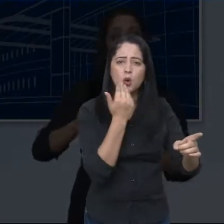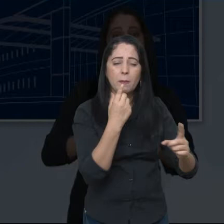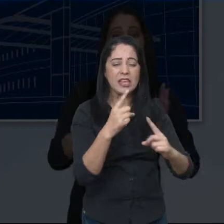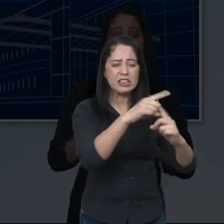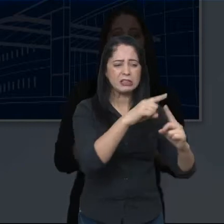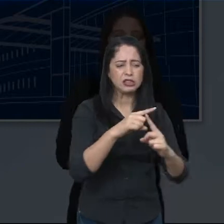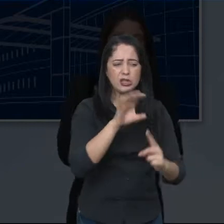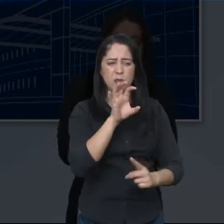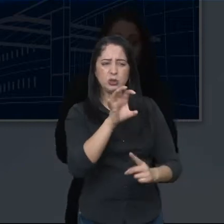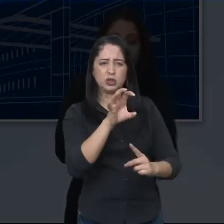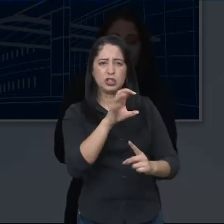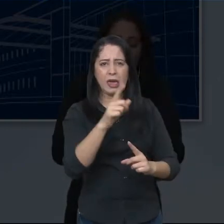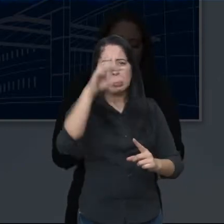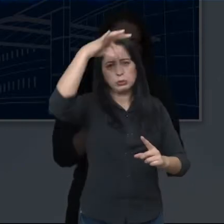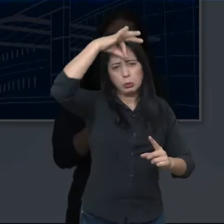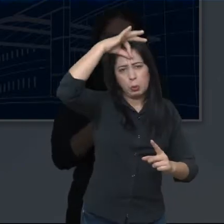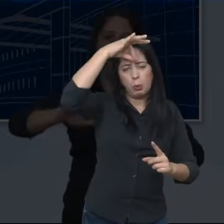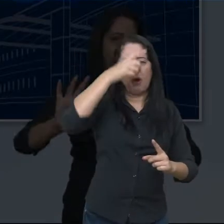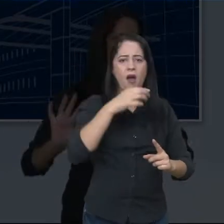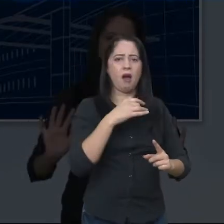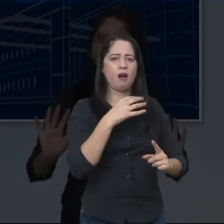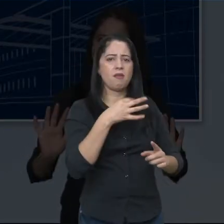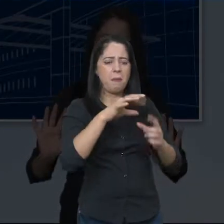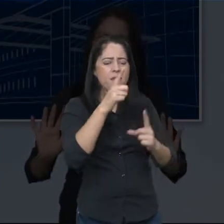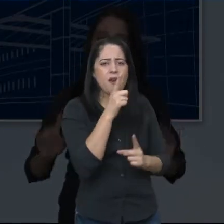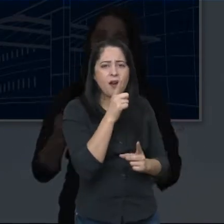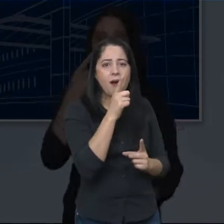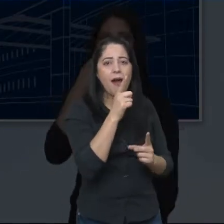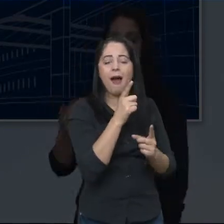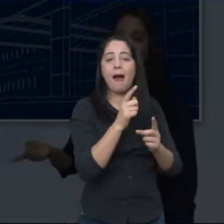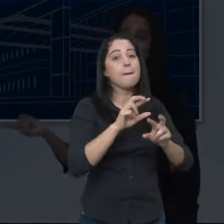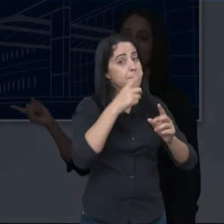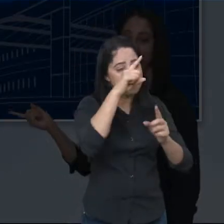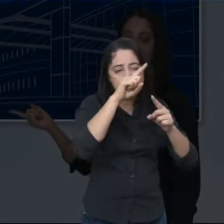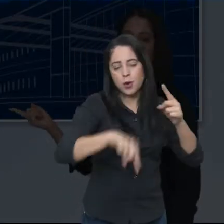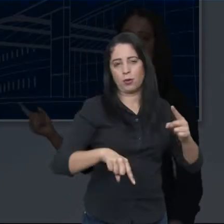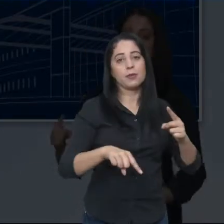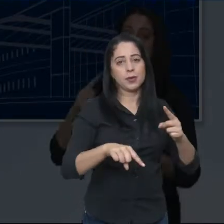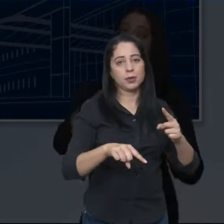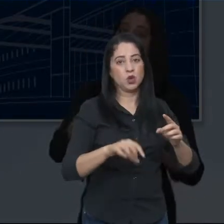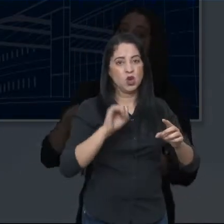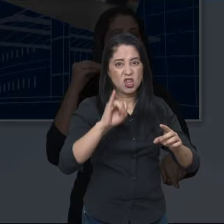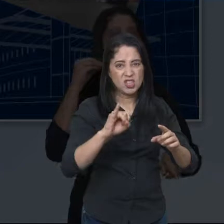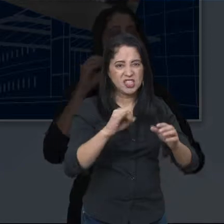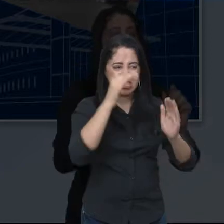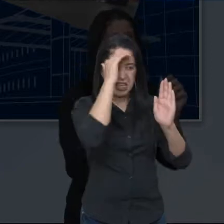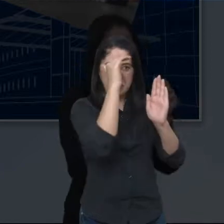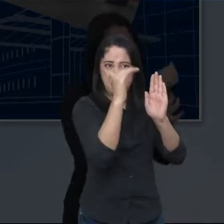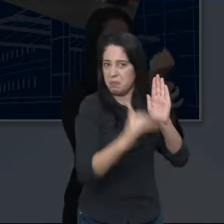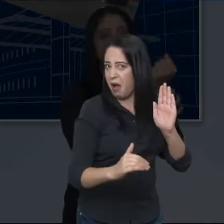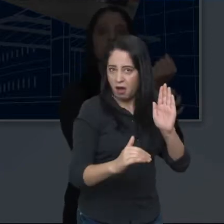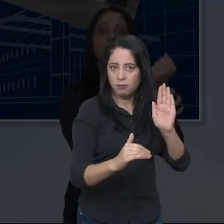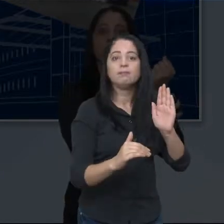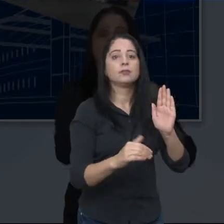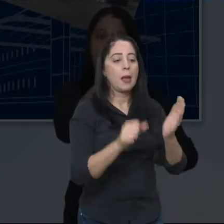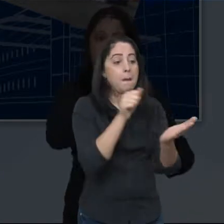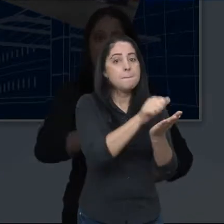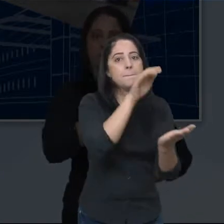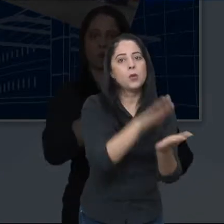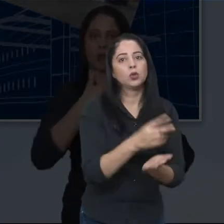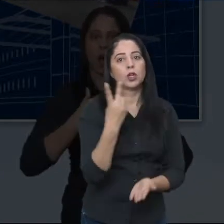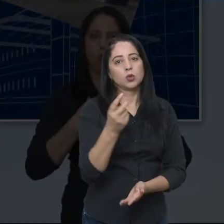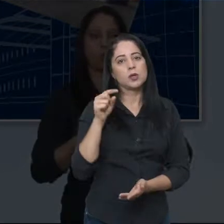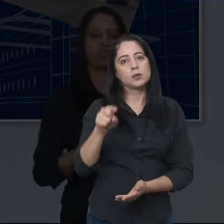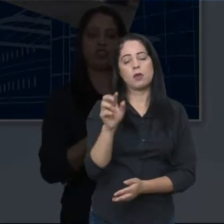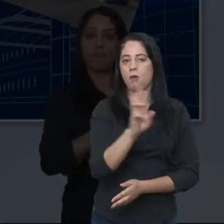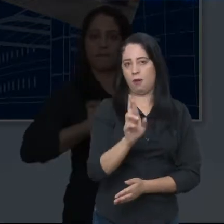em formato de órgãos sexuais humanos em bares, lanchonetes, restaurantes e similares. O descumprimento da lei pode acarretar